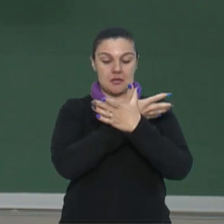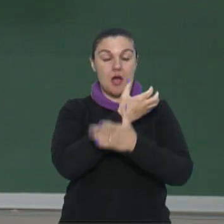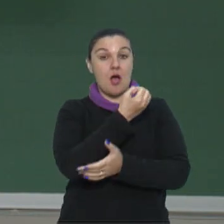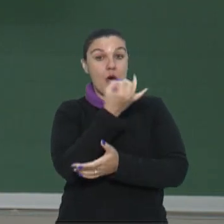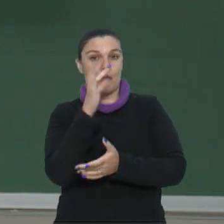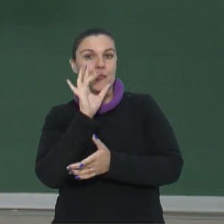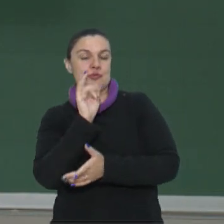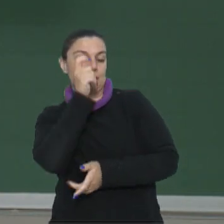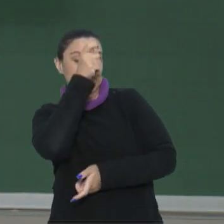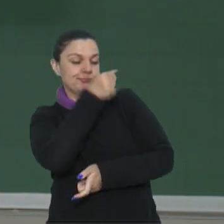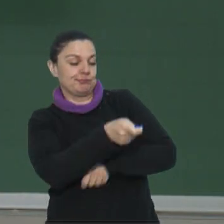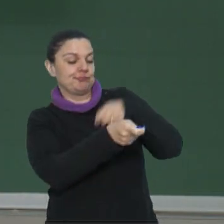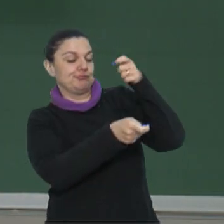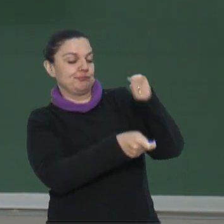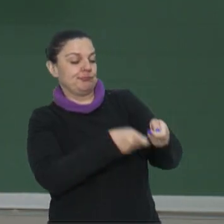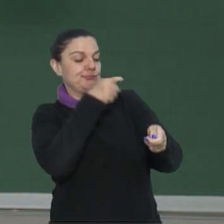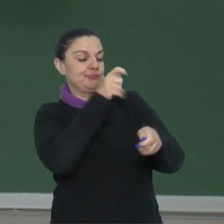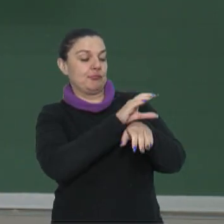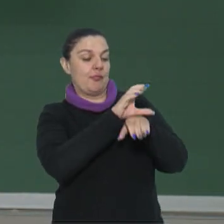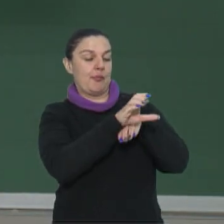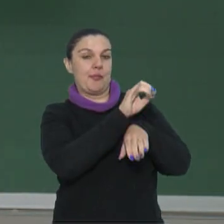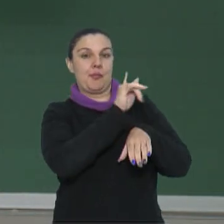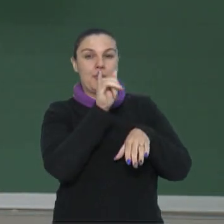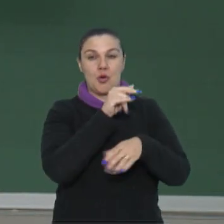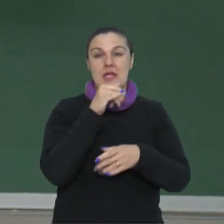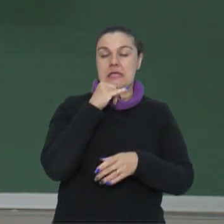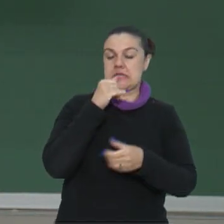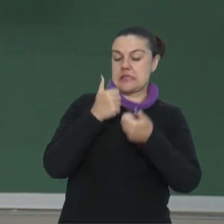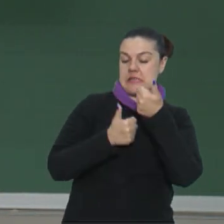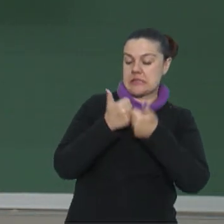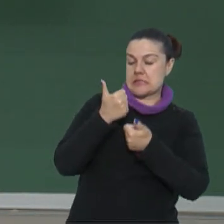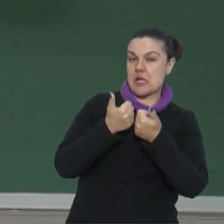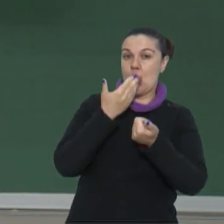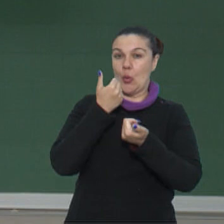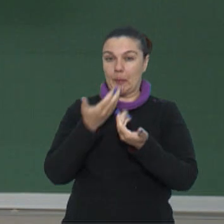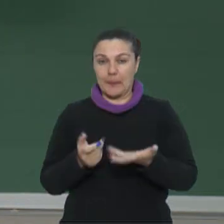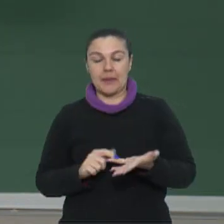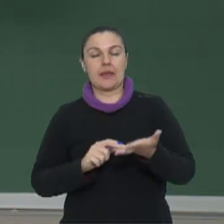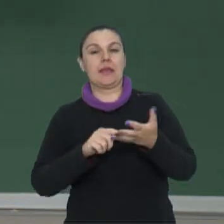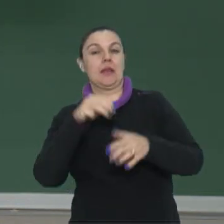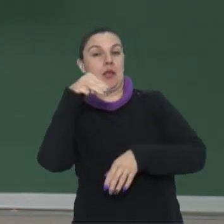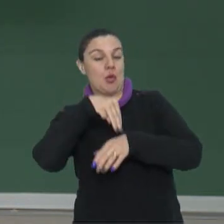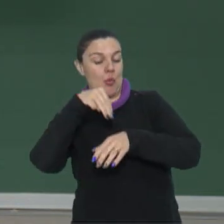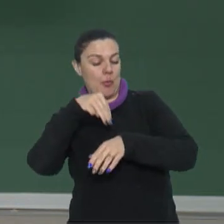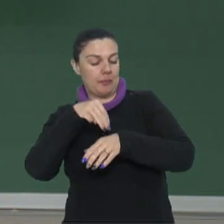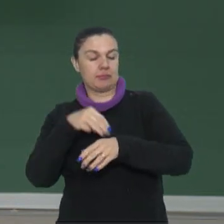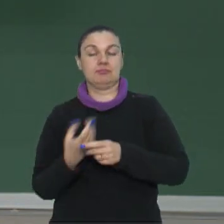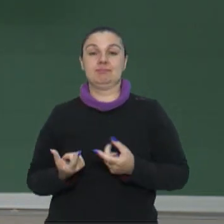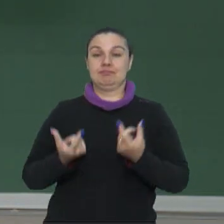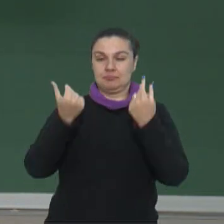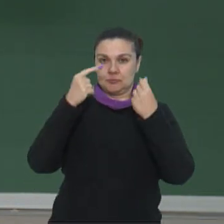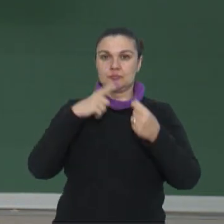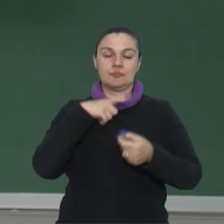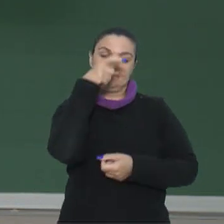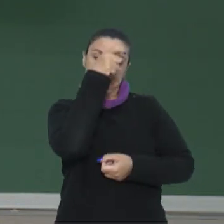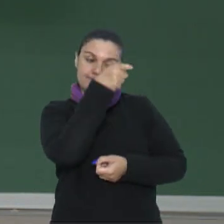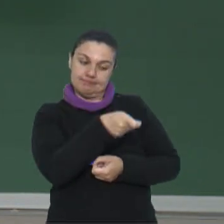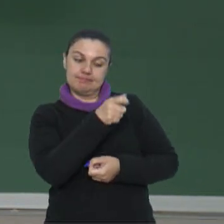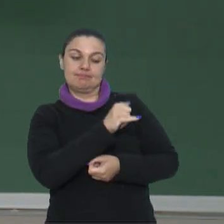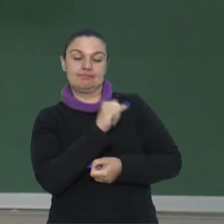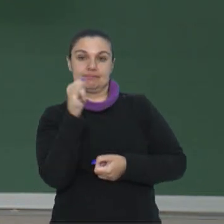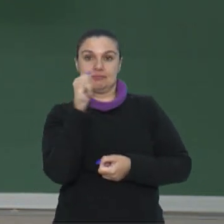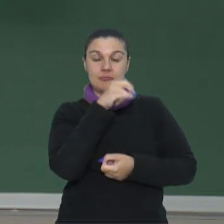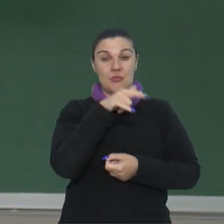só pagavam tributos, né? Seja por cereal, né? Seja algum tipo de metal precioso da região. Então, vem várias formas de você pagar um tributo, né? O que